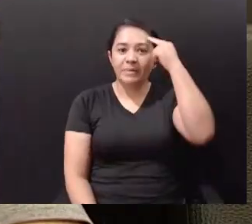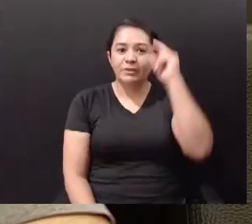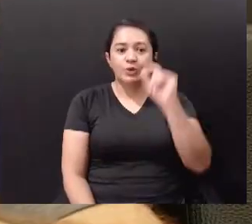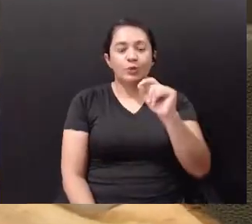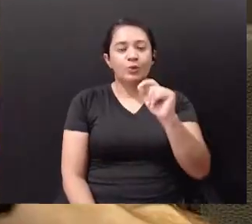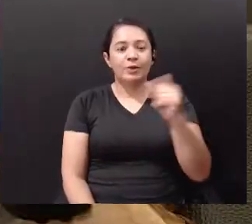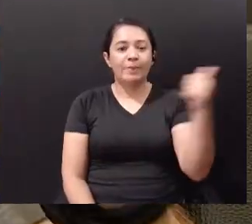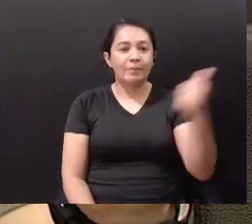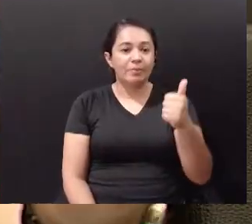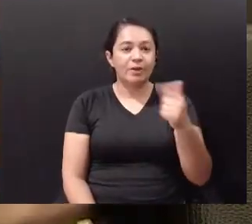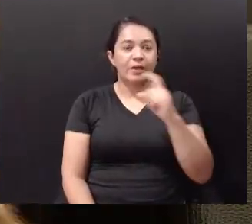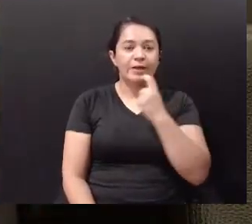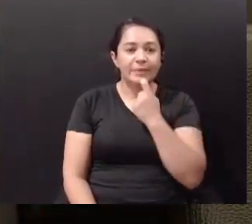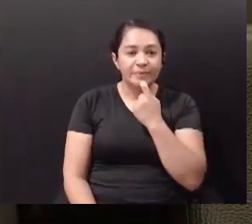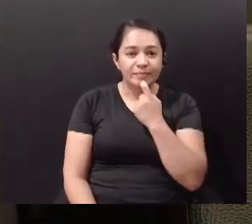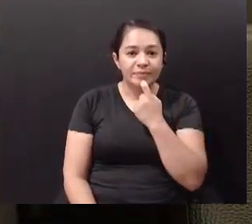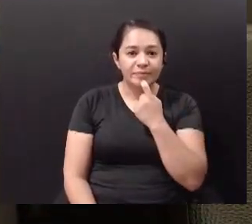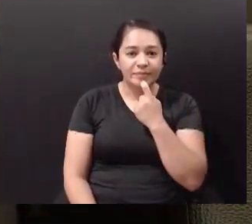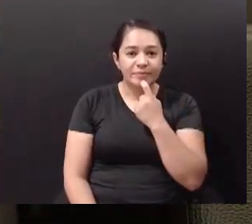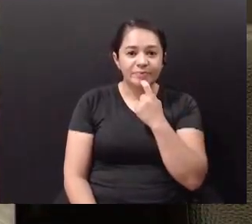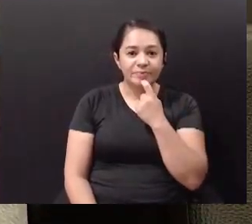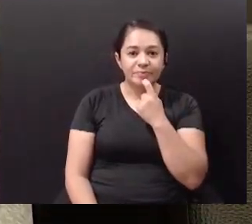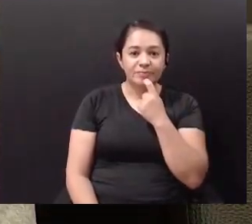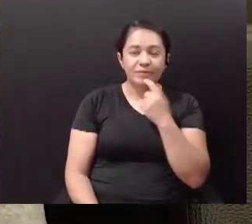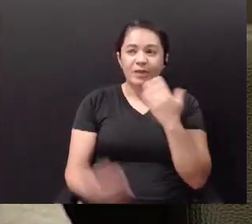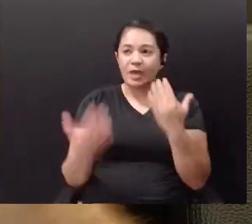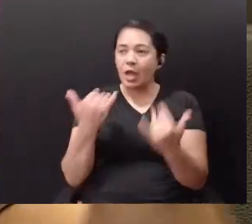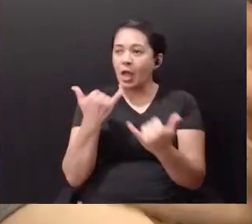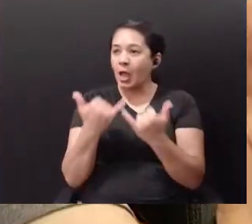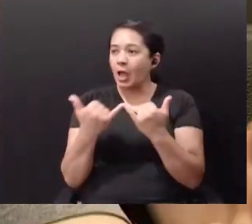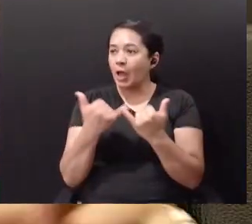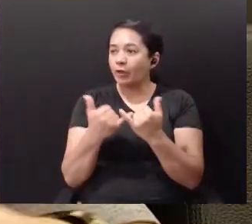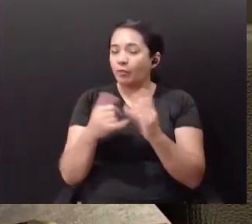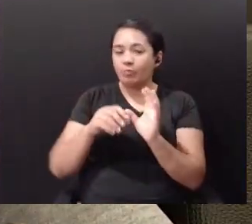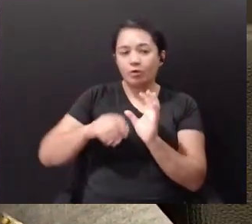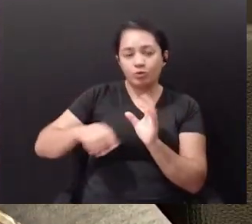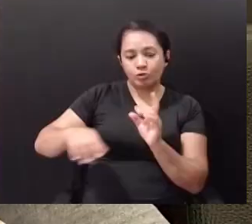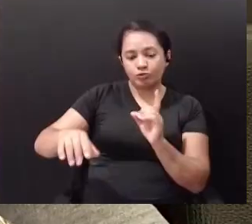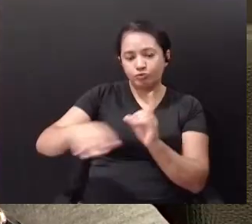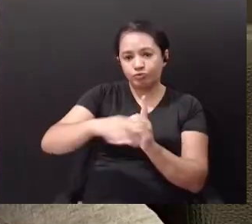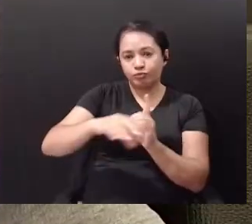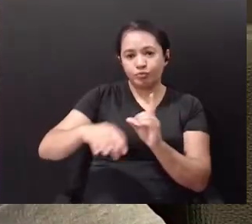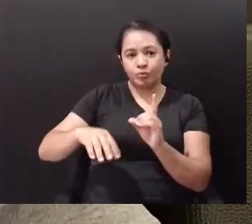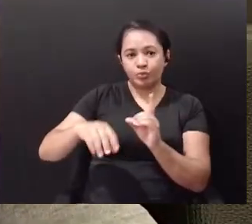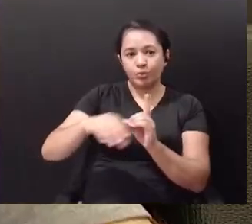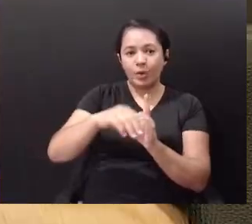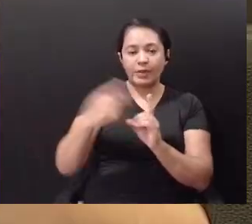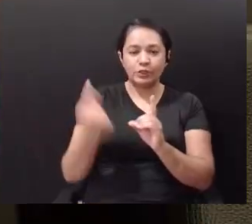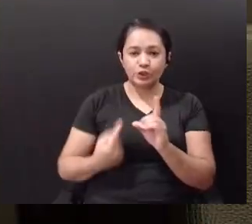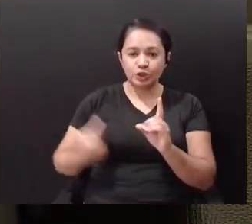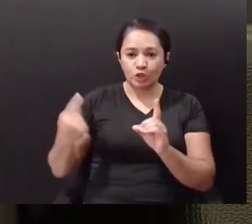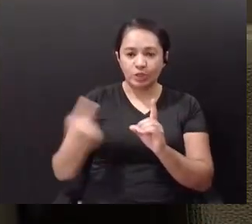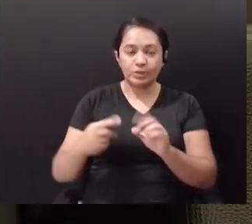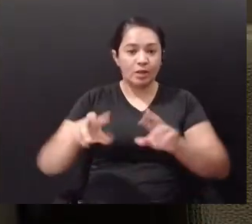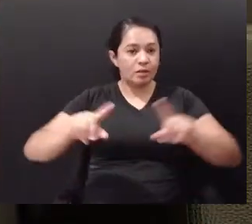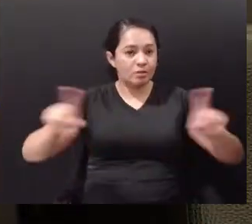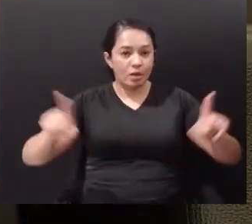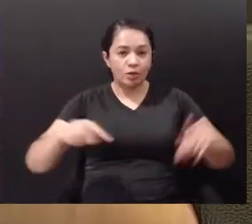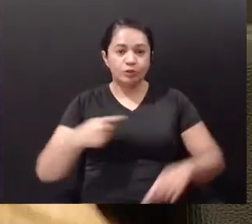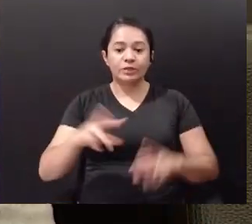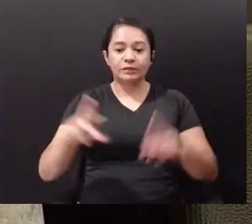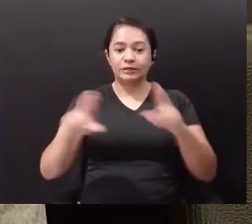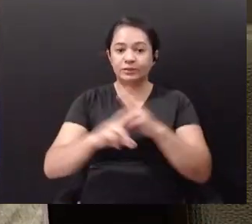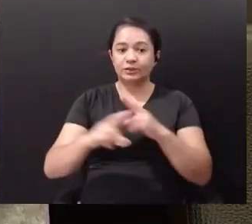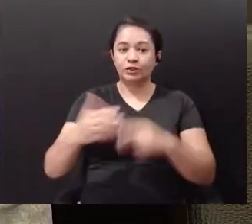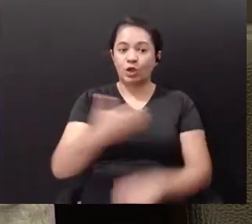São Carlos não é uma ilha, não era e não é uma ilha isolada, né? A gente tem relações com o governo da